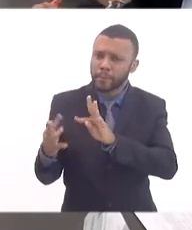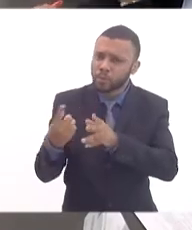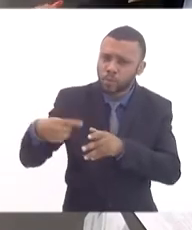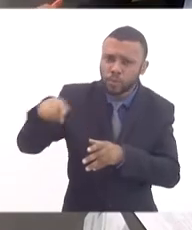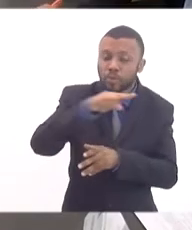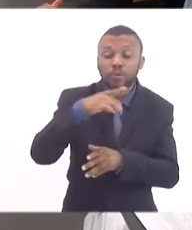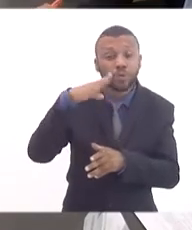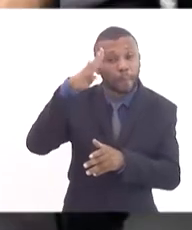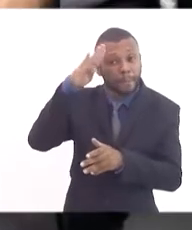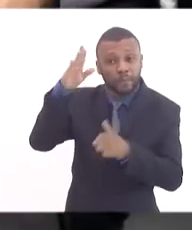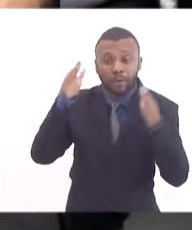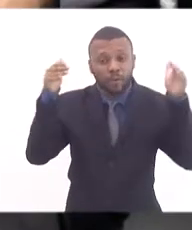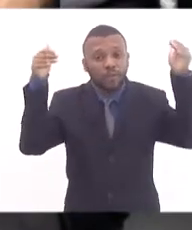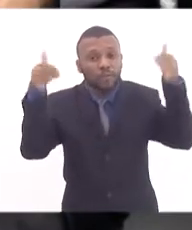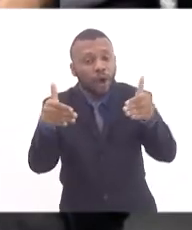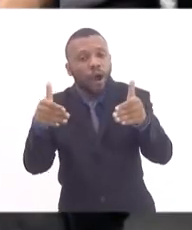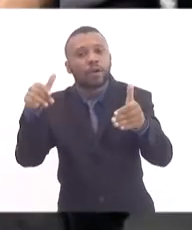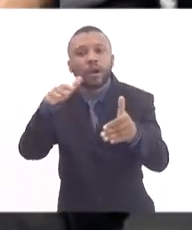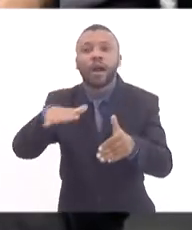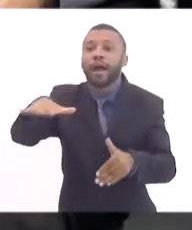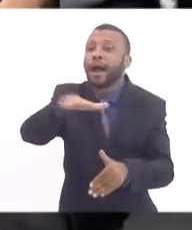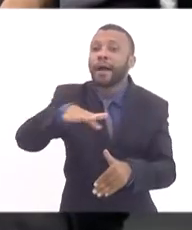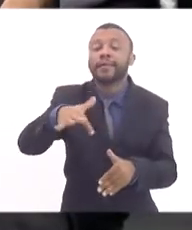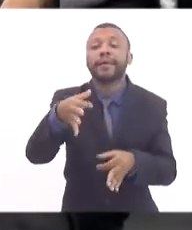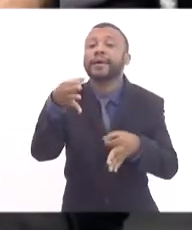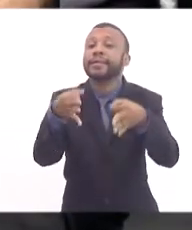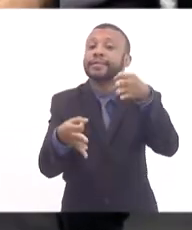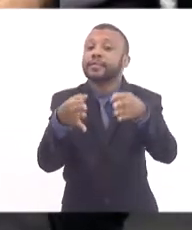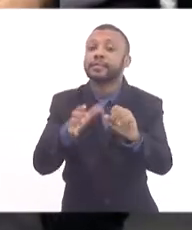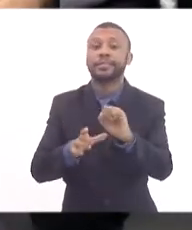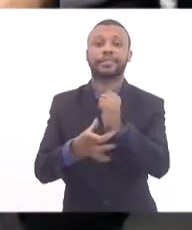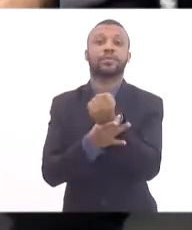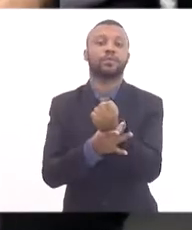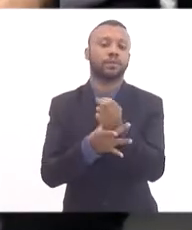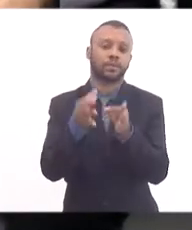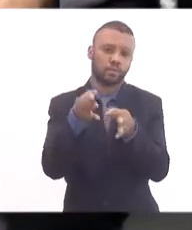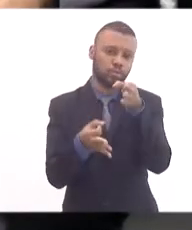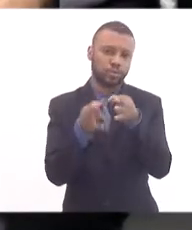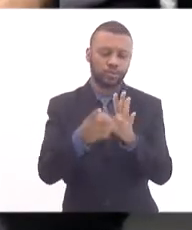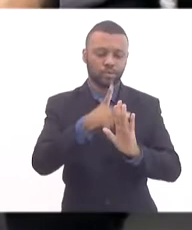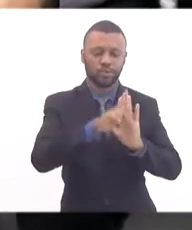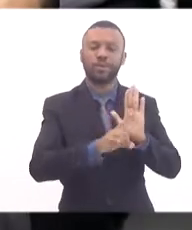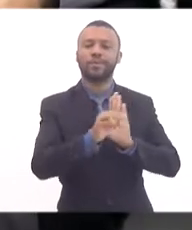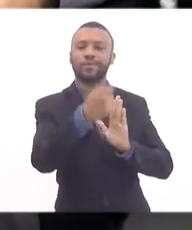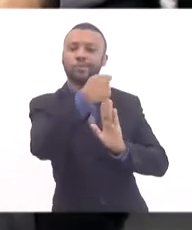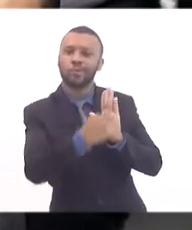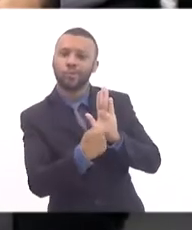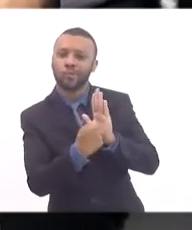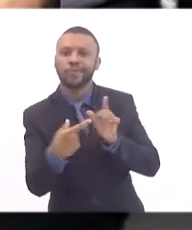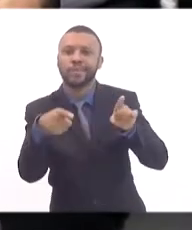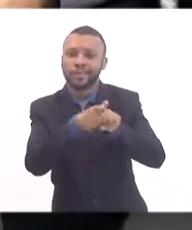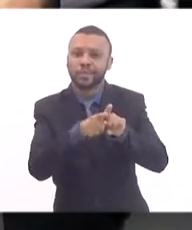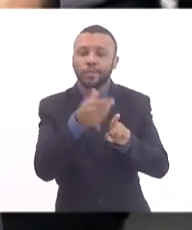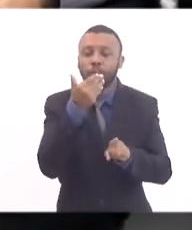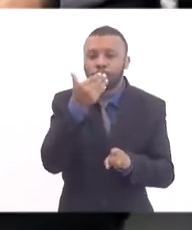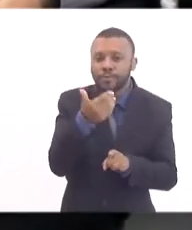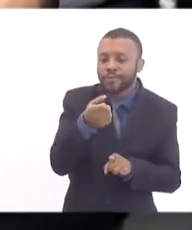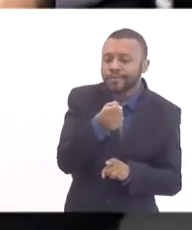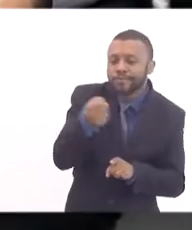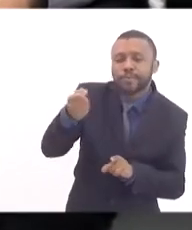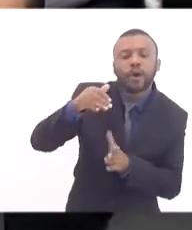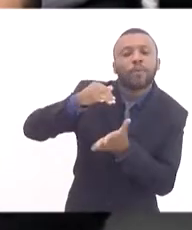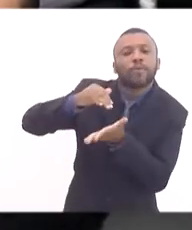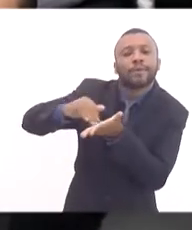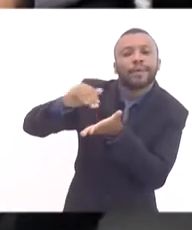nosso enfoque é exclusivamente a segurança jurídica e e acho que vou encaminhar para o secretário de fazenda